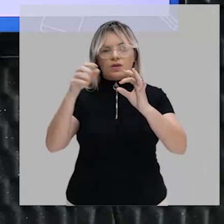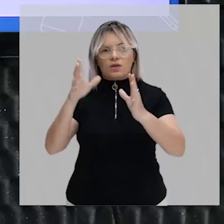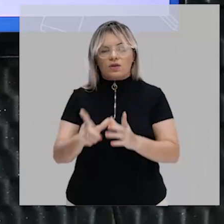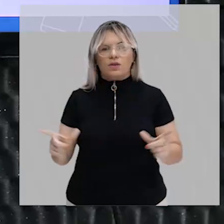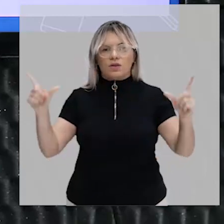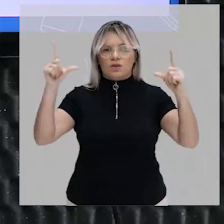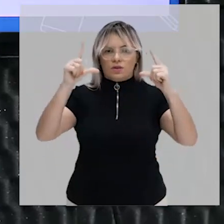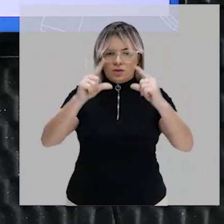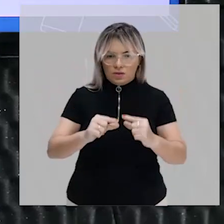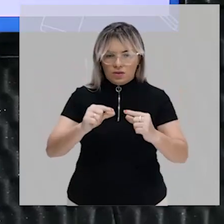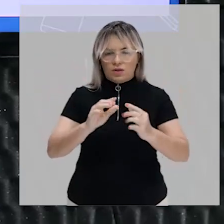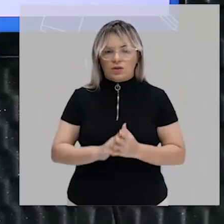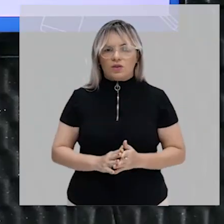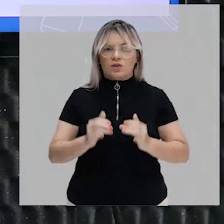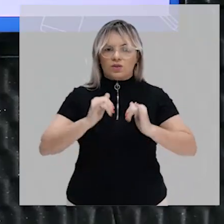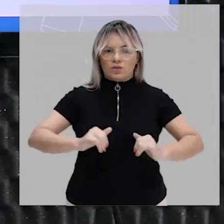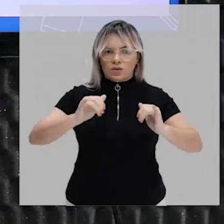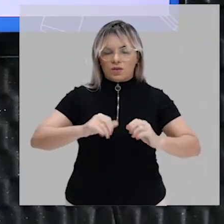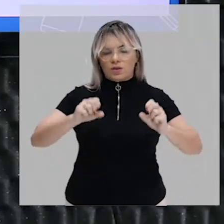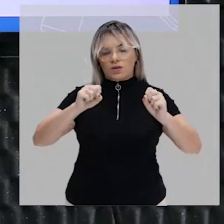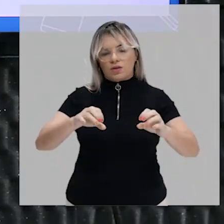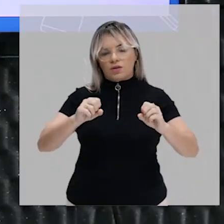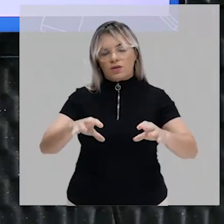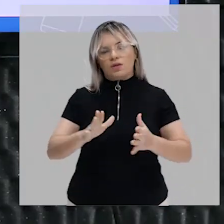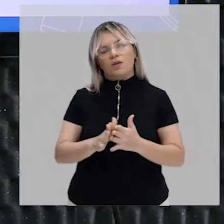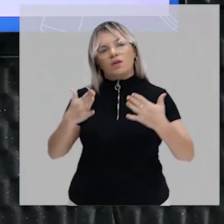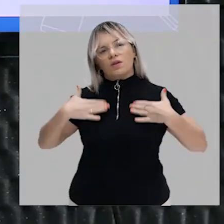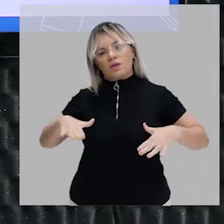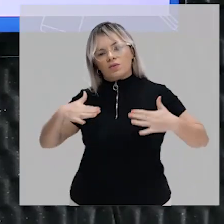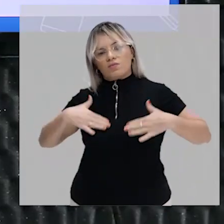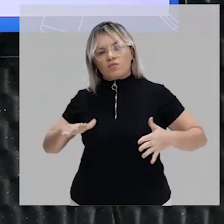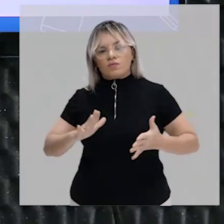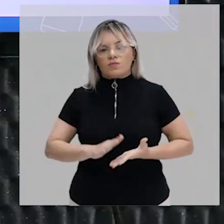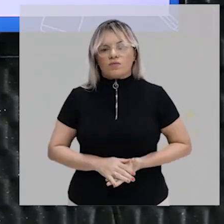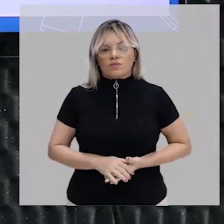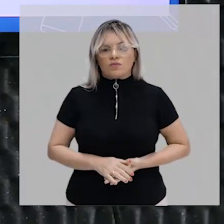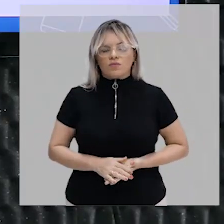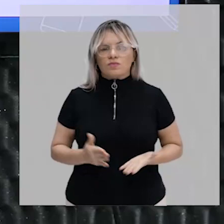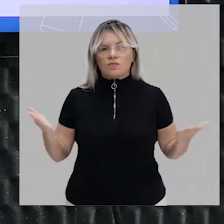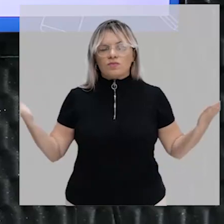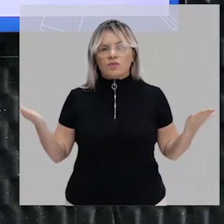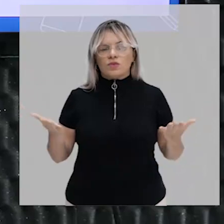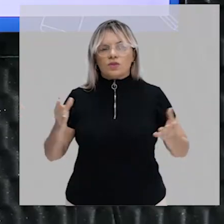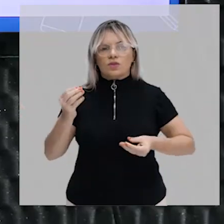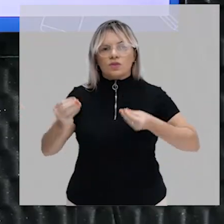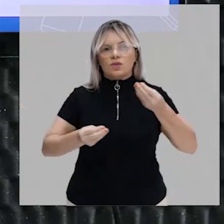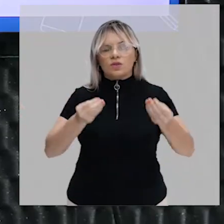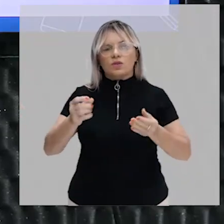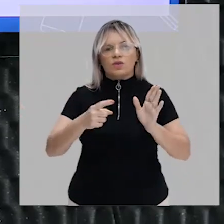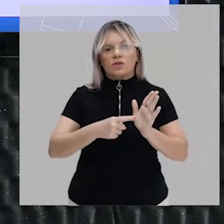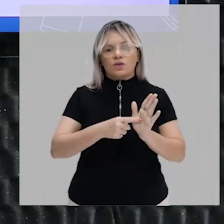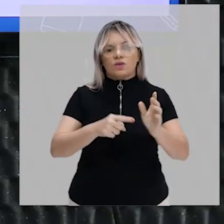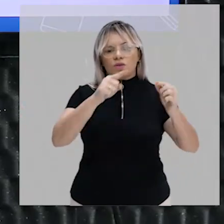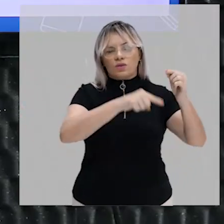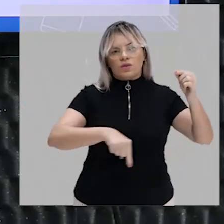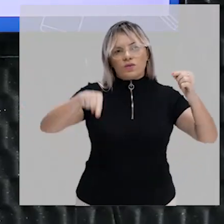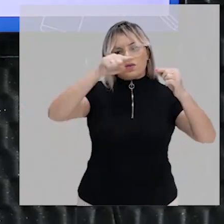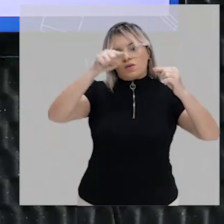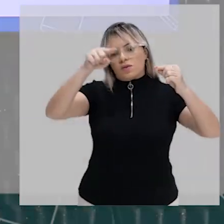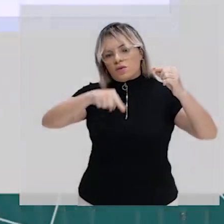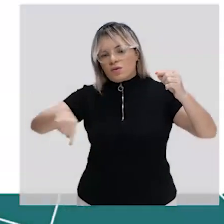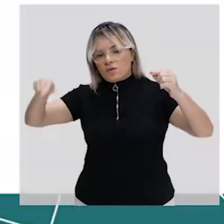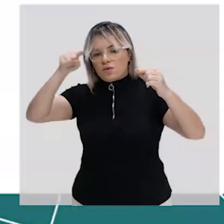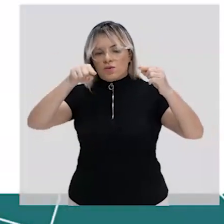reduzida de nós mencionarmos isso. Tranquilo? Então, e agora, como é que isso se apresenta em